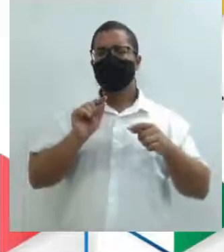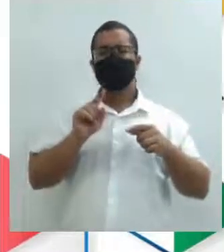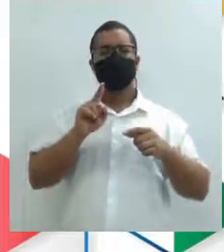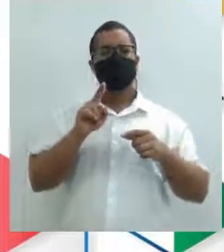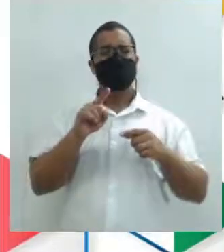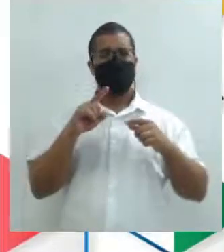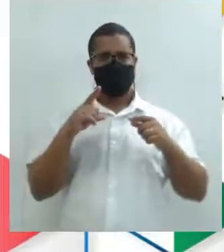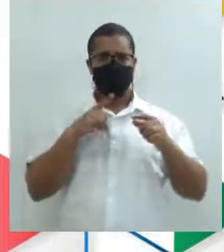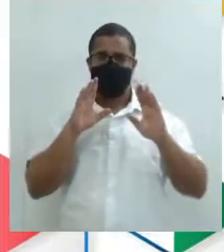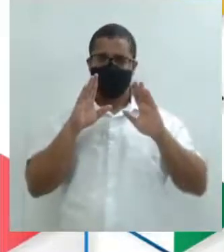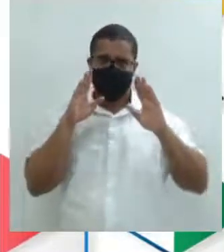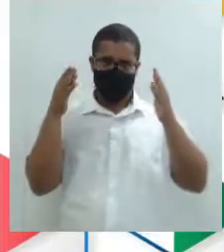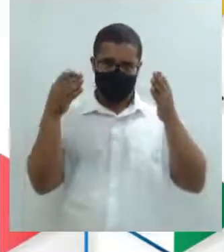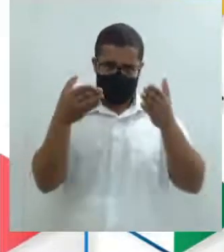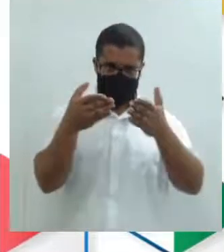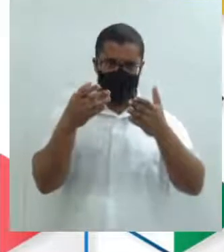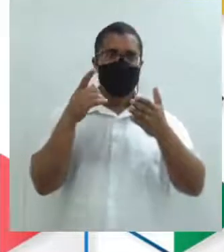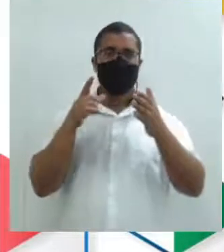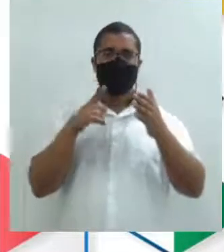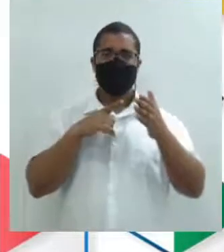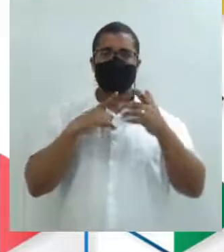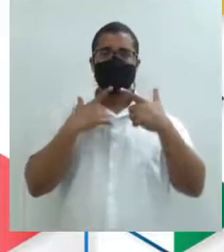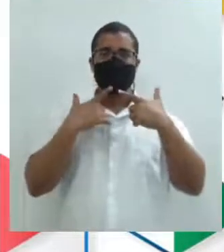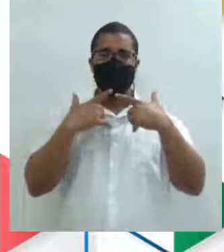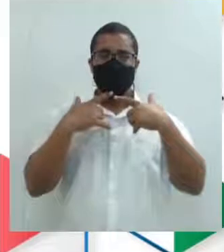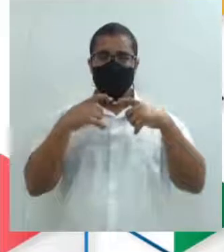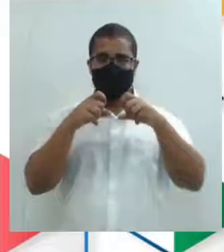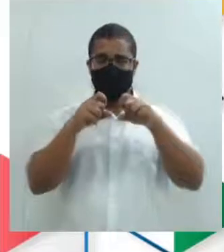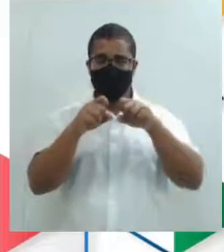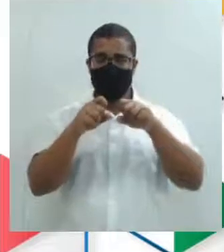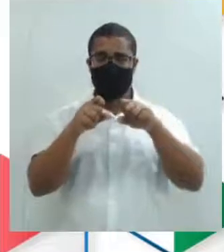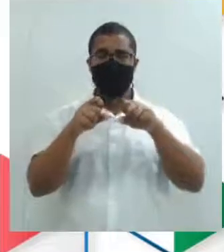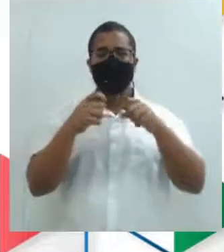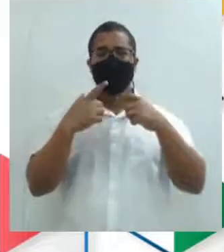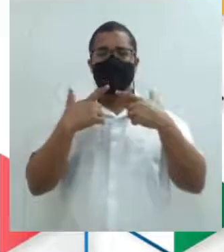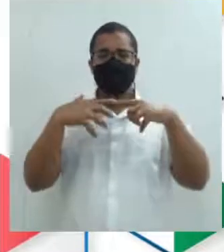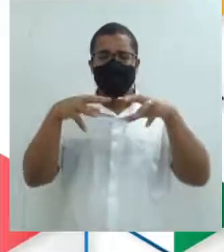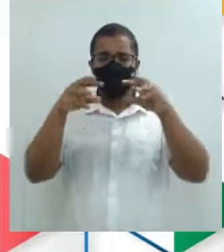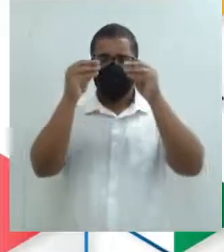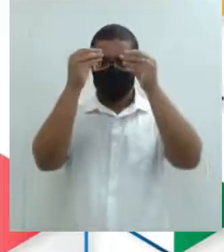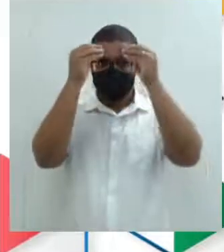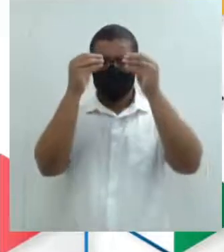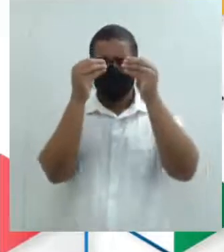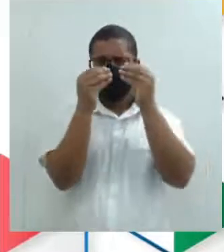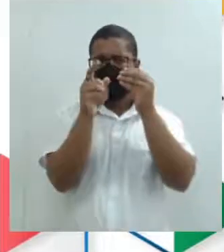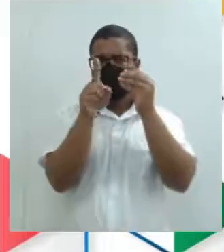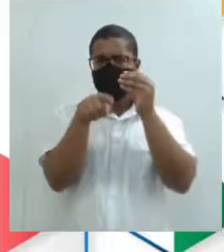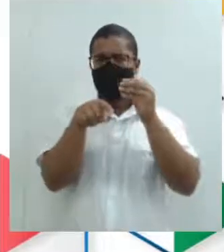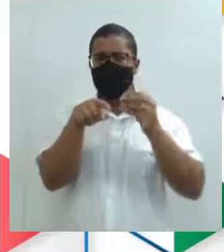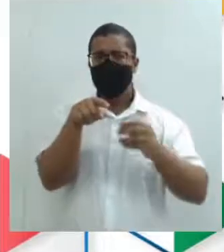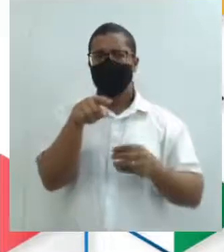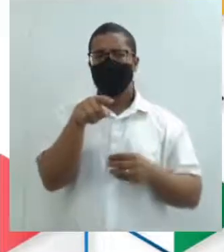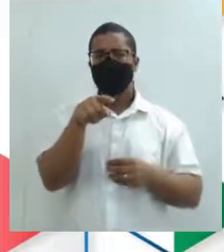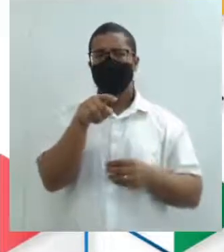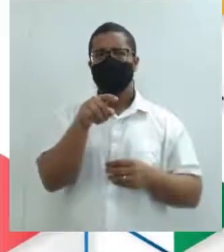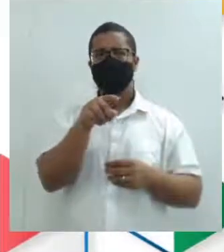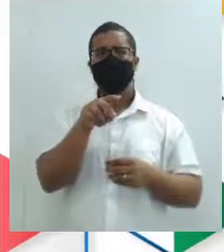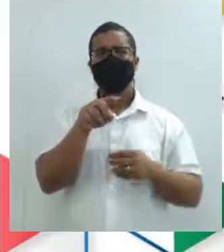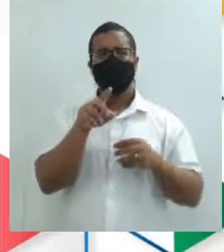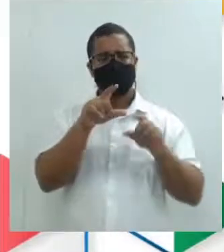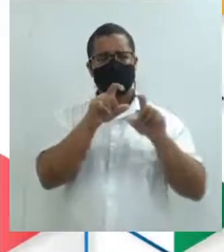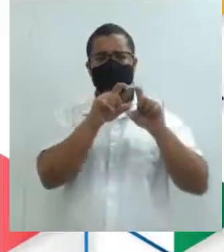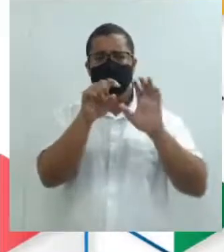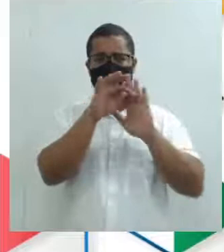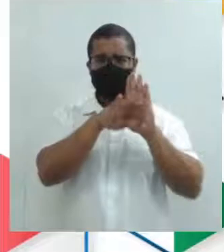que engloba tanto a linguagem verbal. O que seria a linguagem verbal, pessoal? É aquela linguagem